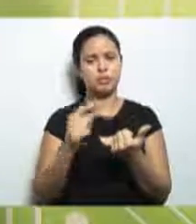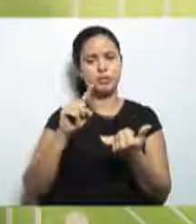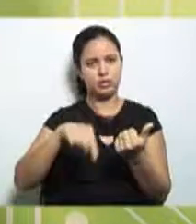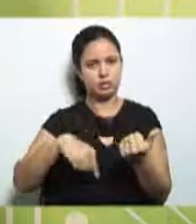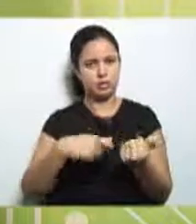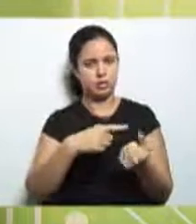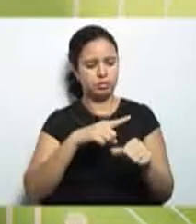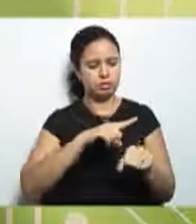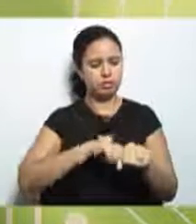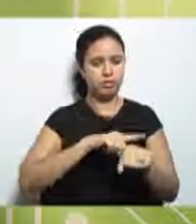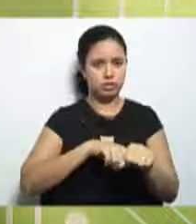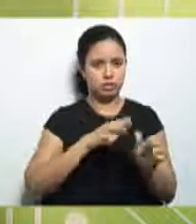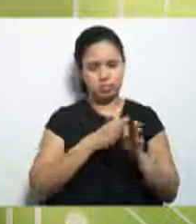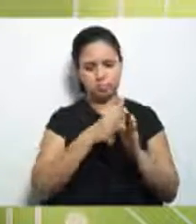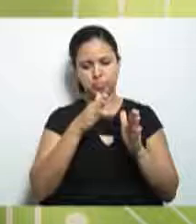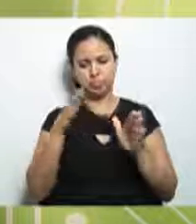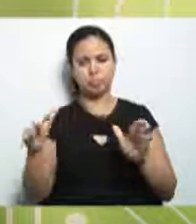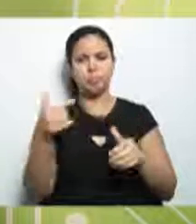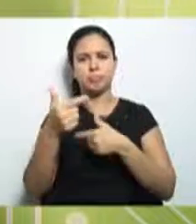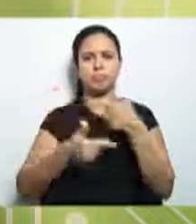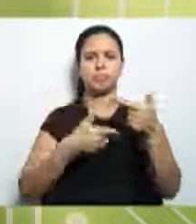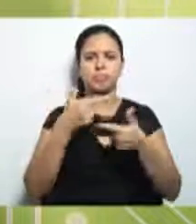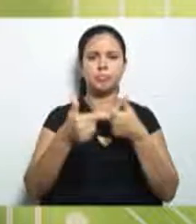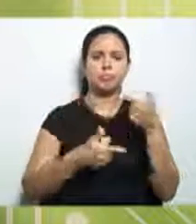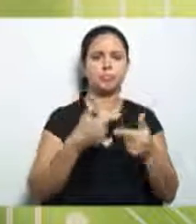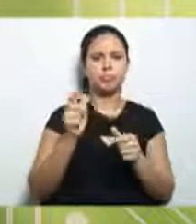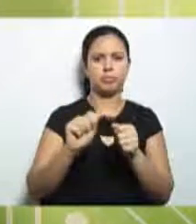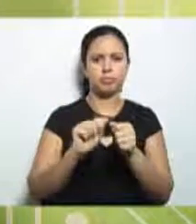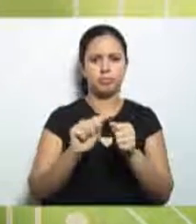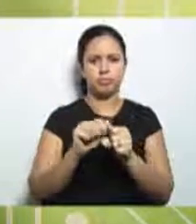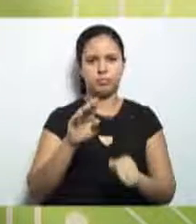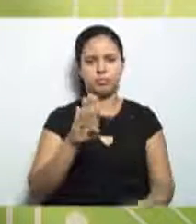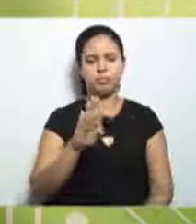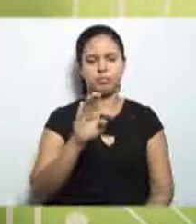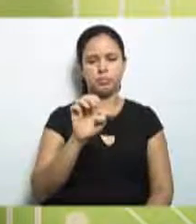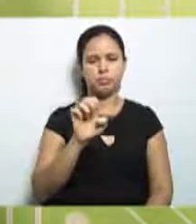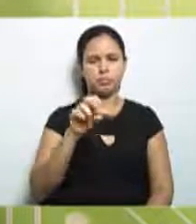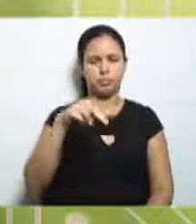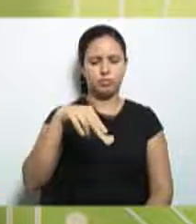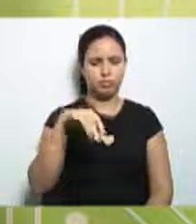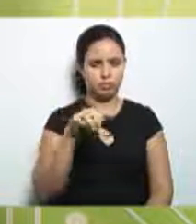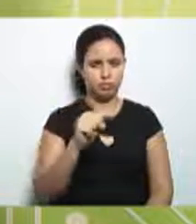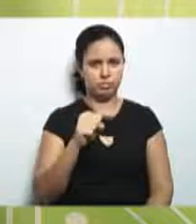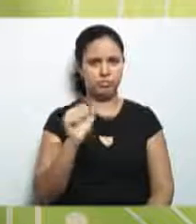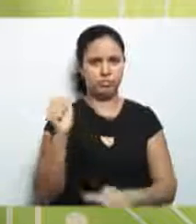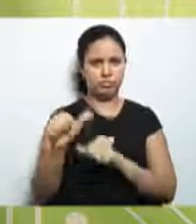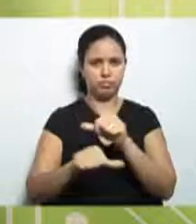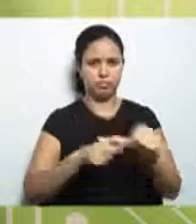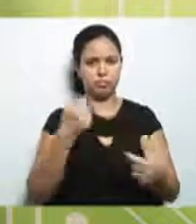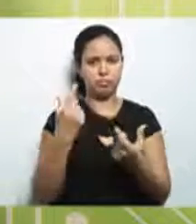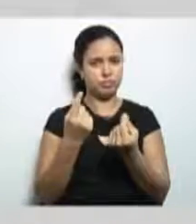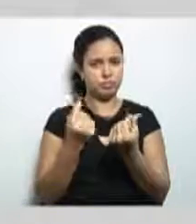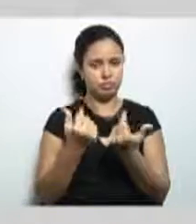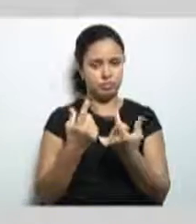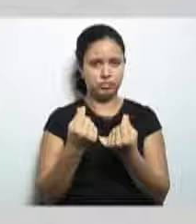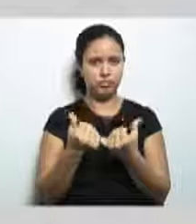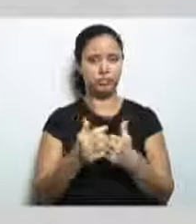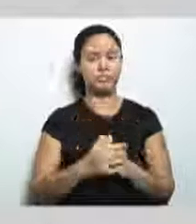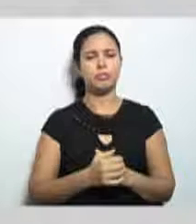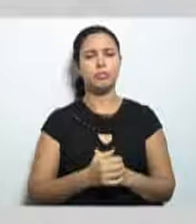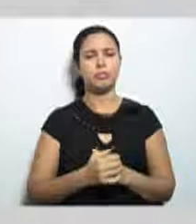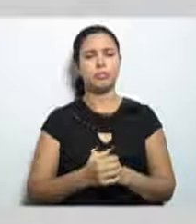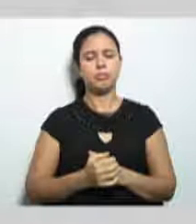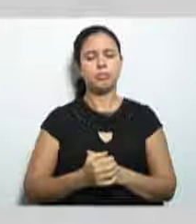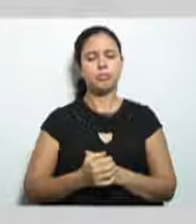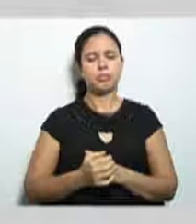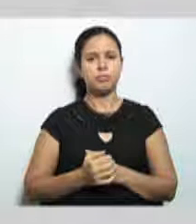trabalho que nós investimos para produzir os bens que serão trocados pelo dinheiro, né? E ainda a gente tem